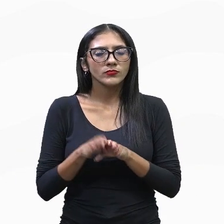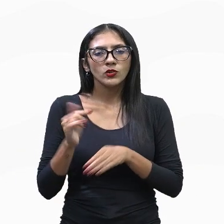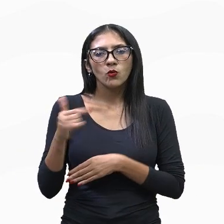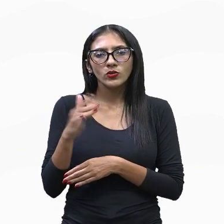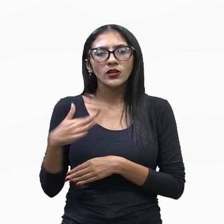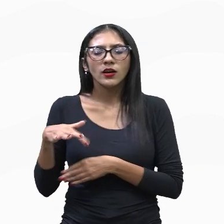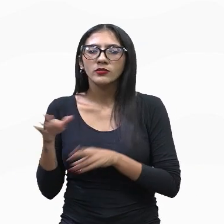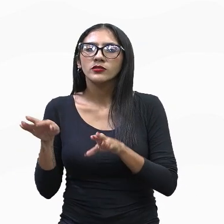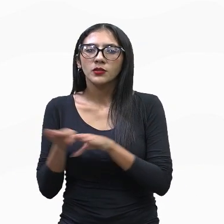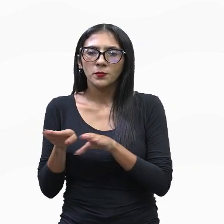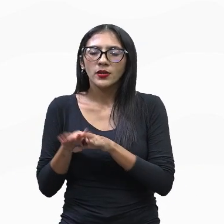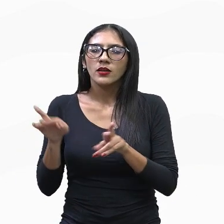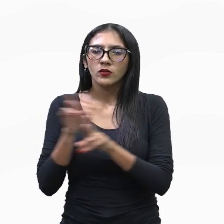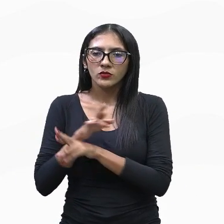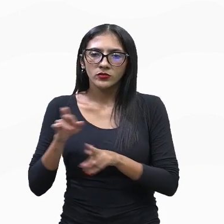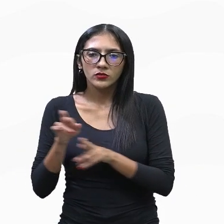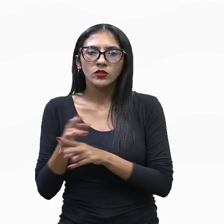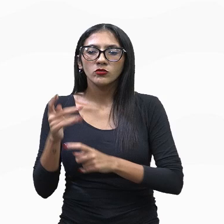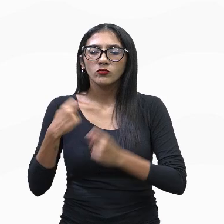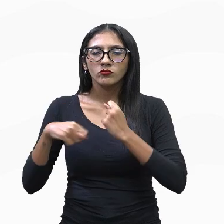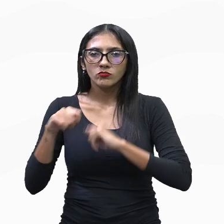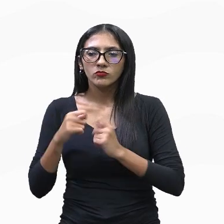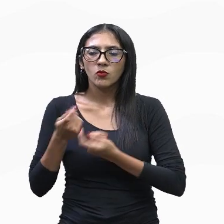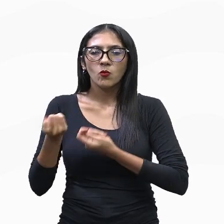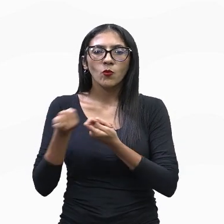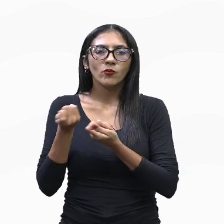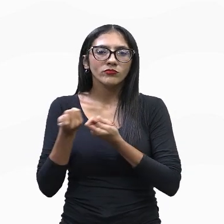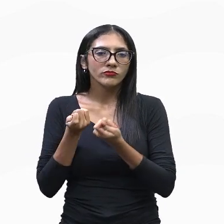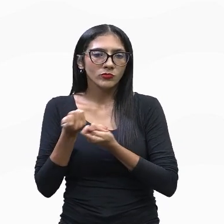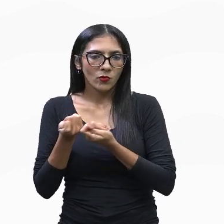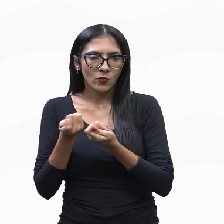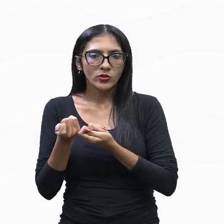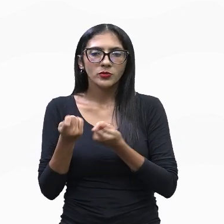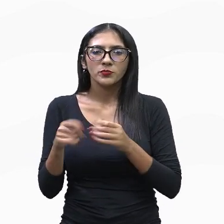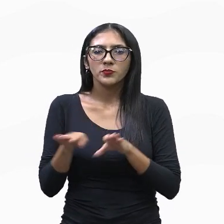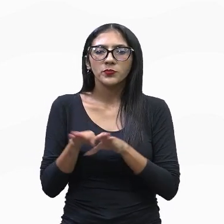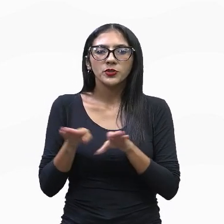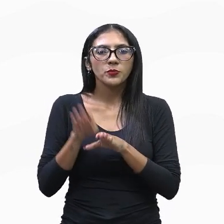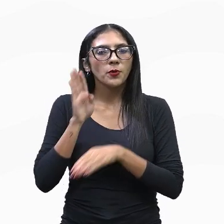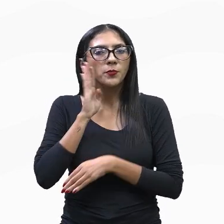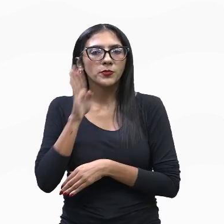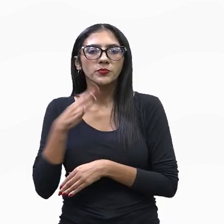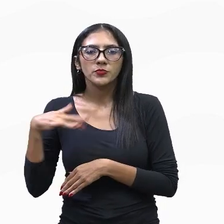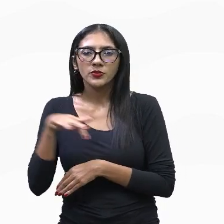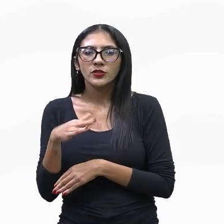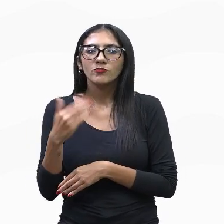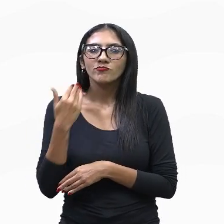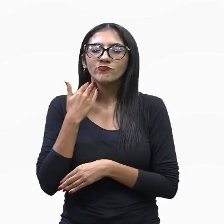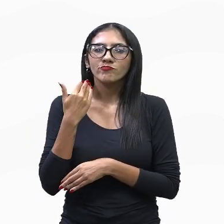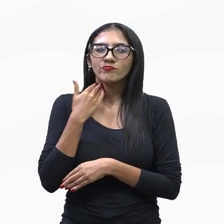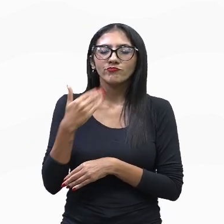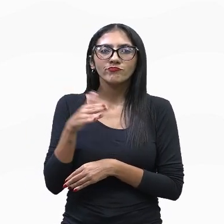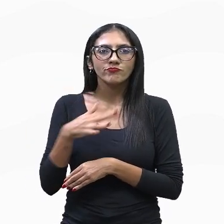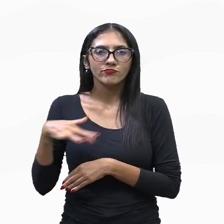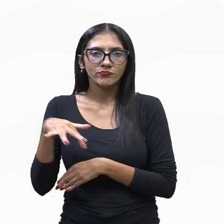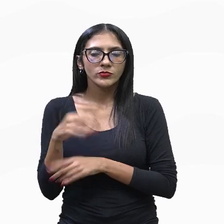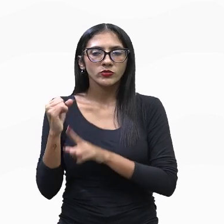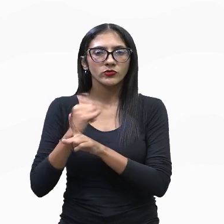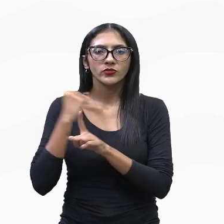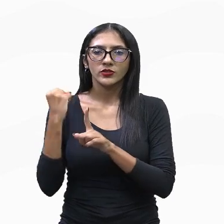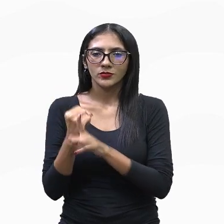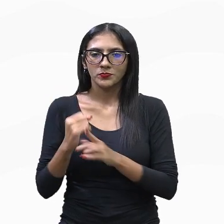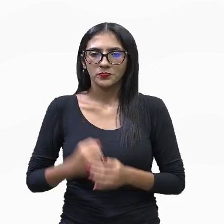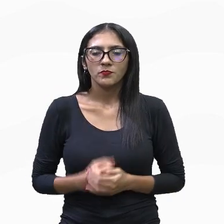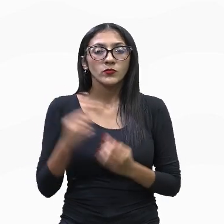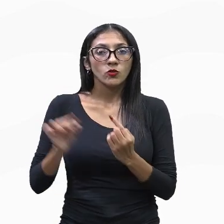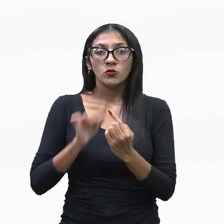financeiro. Esse ramo é focado na regulamentação da atividade financeira e orçamentária da despesa pública. O